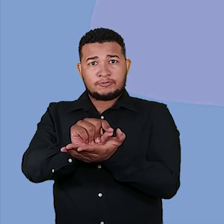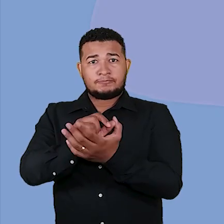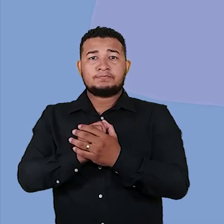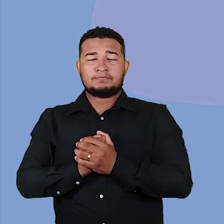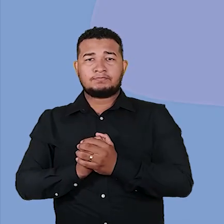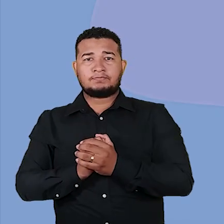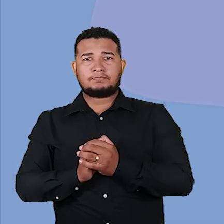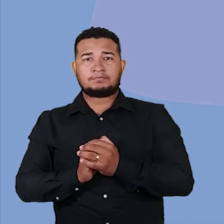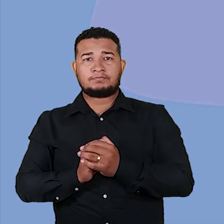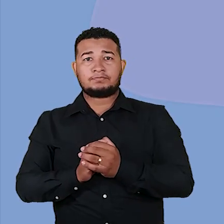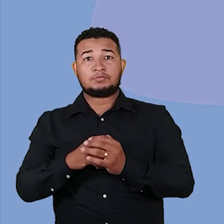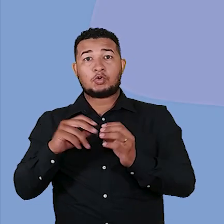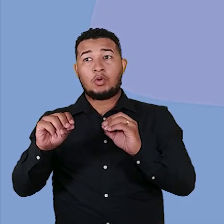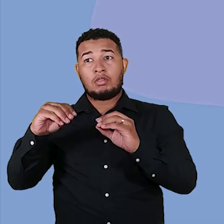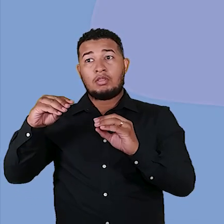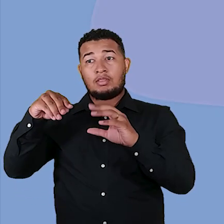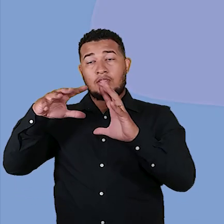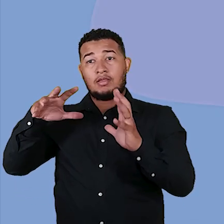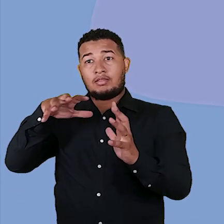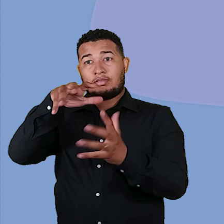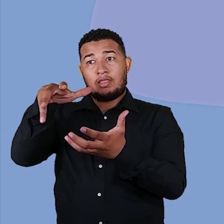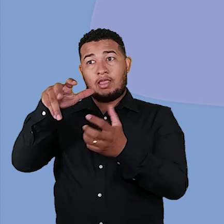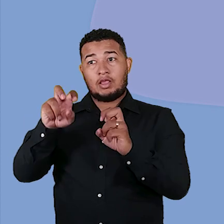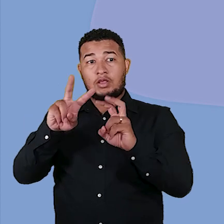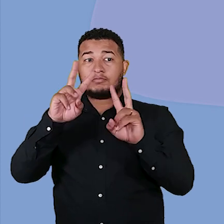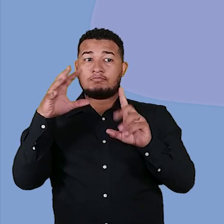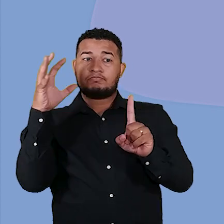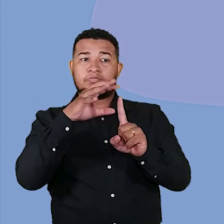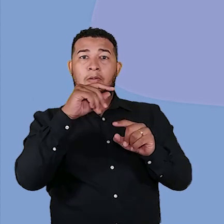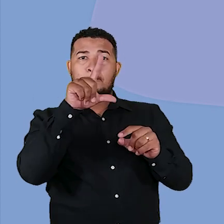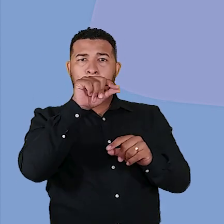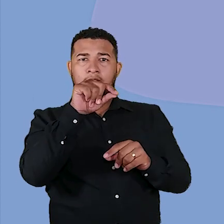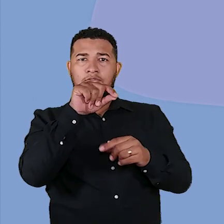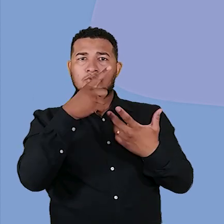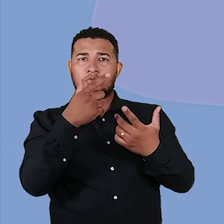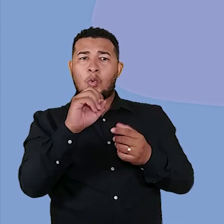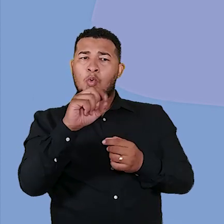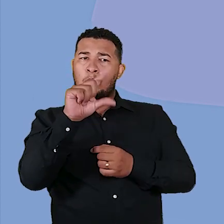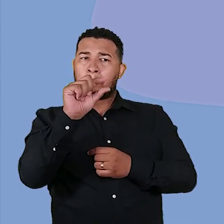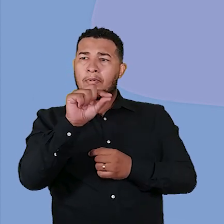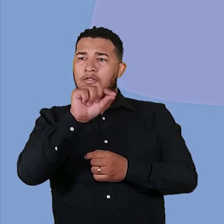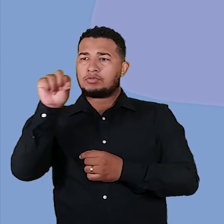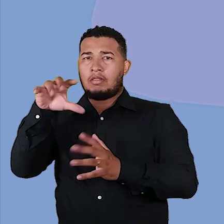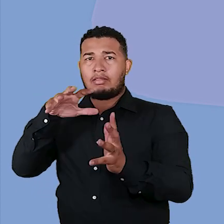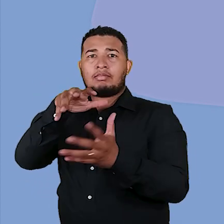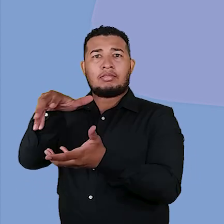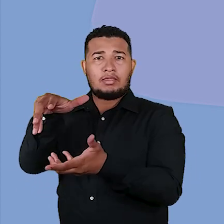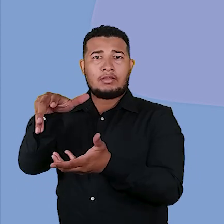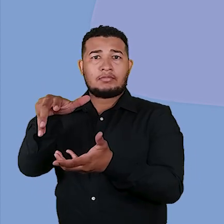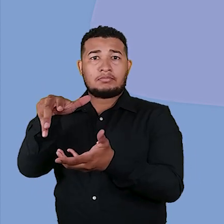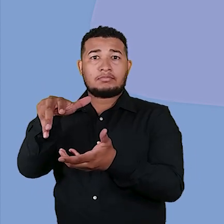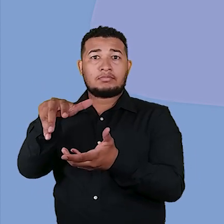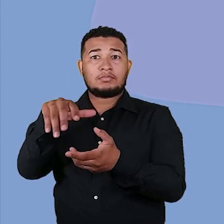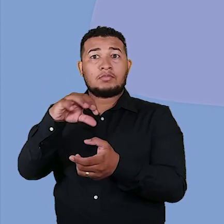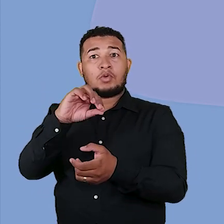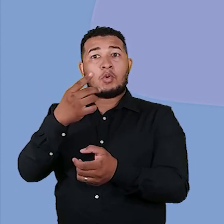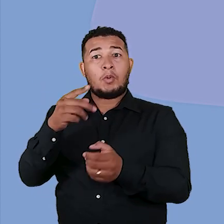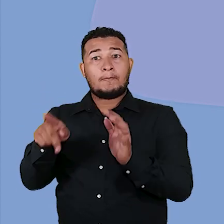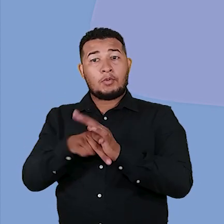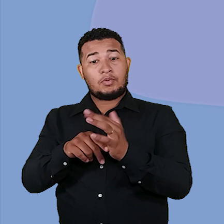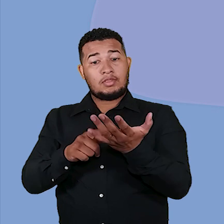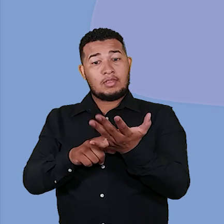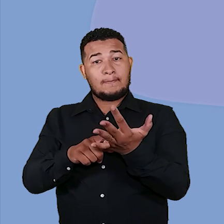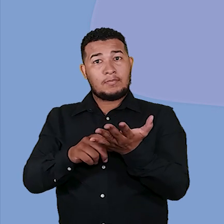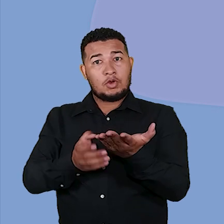pássaro sobre a mão do garoto e da terra sobre o pássaro do pássaro sobre a